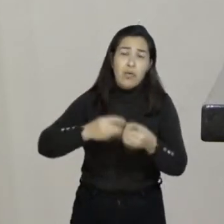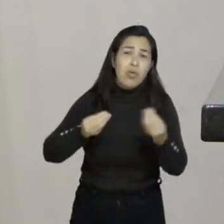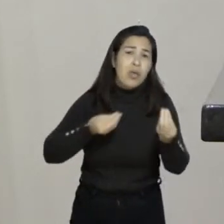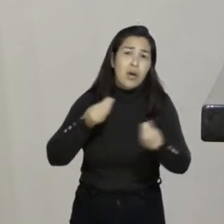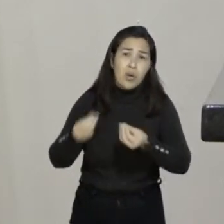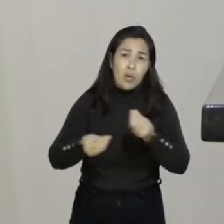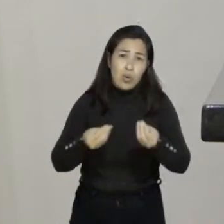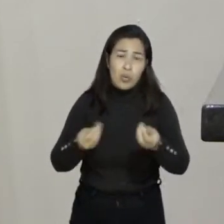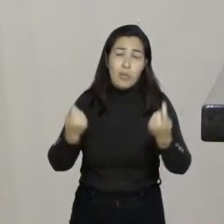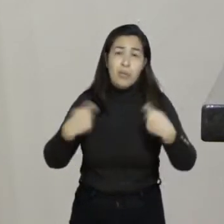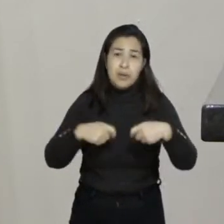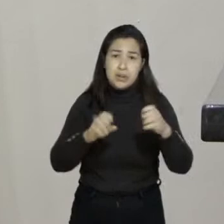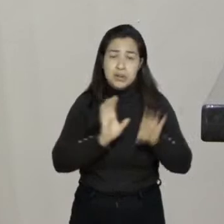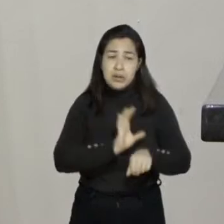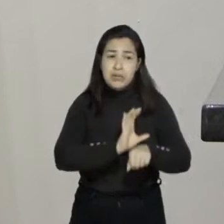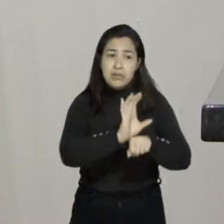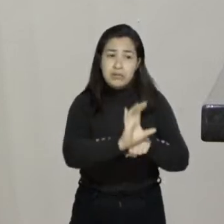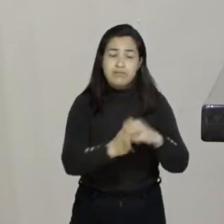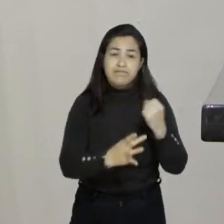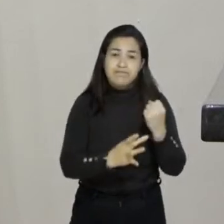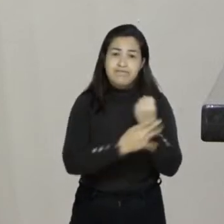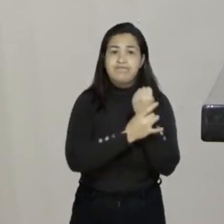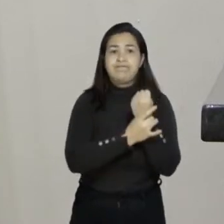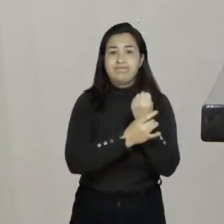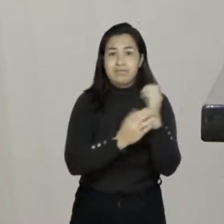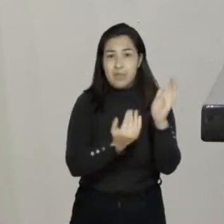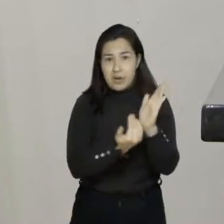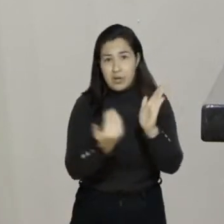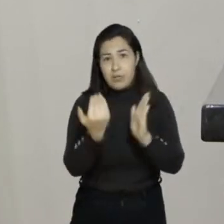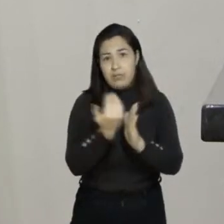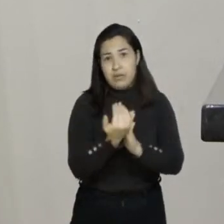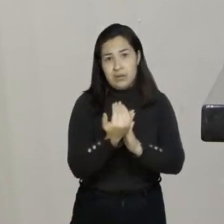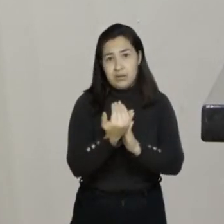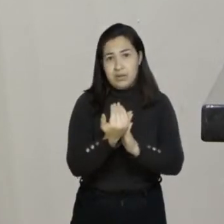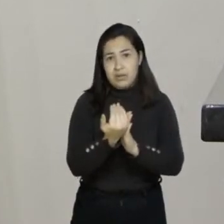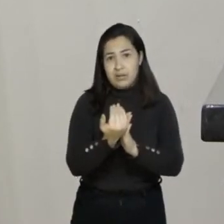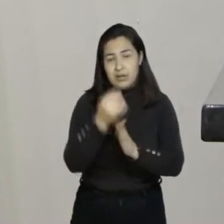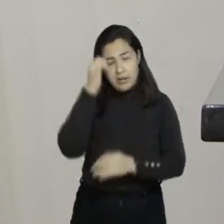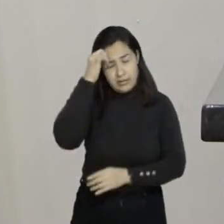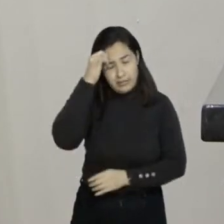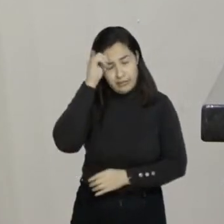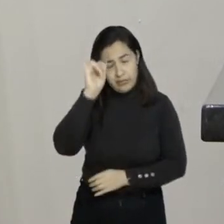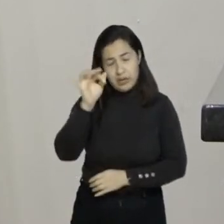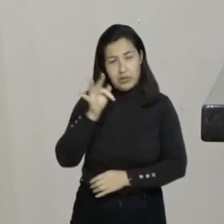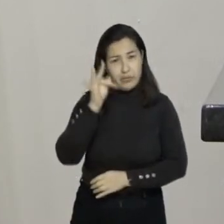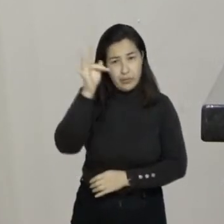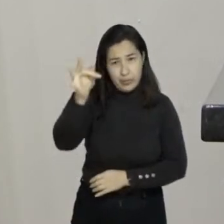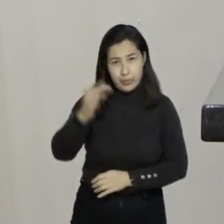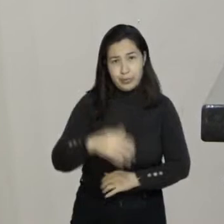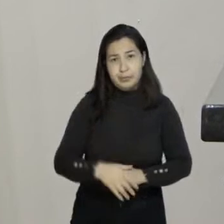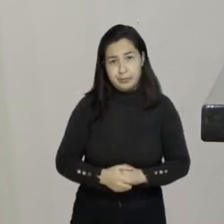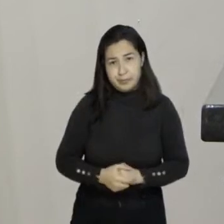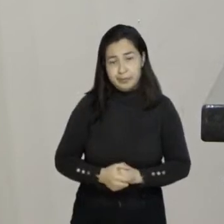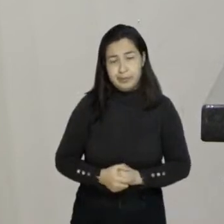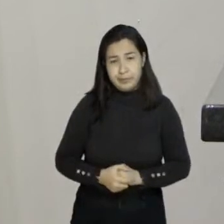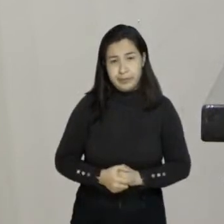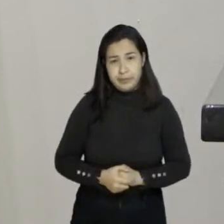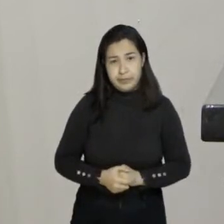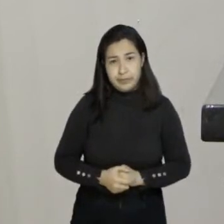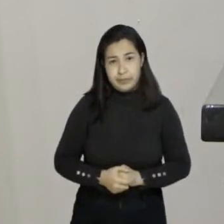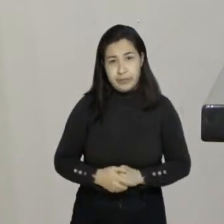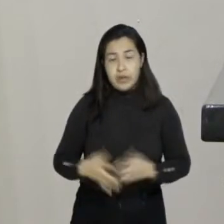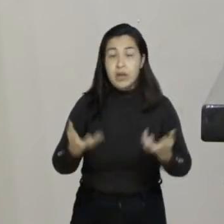insegurança em garantia para que uma tragédia dessa não aconteça novamente então estamos aqui atos